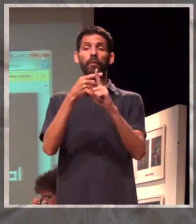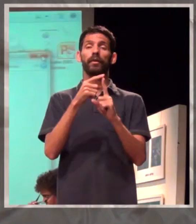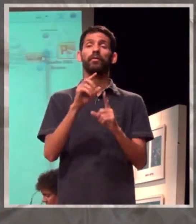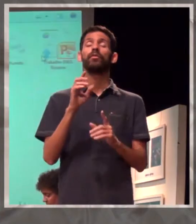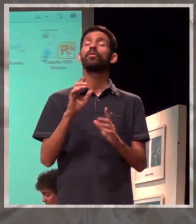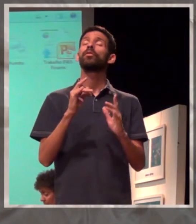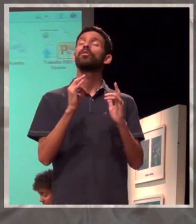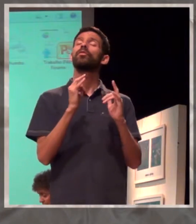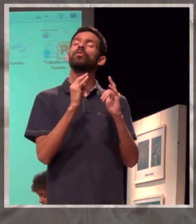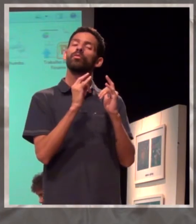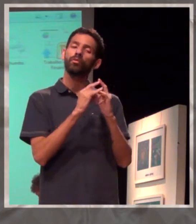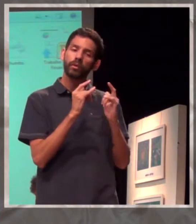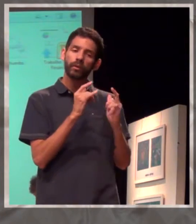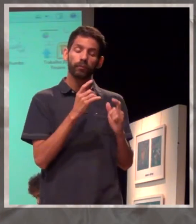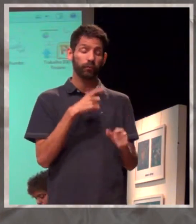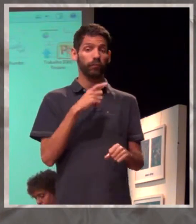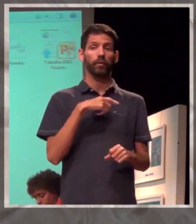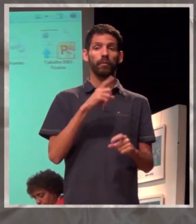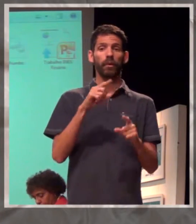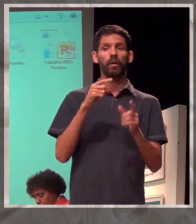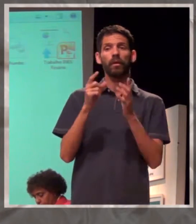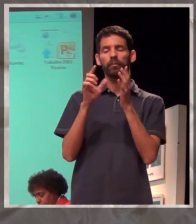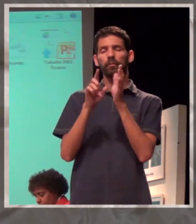com a psicóloga Lucila Lima,